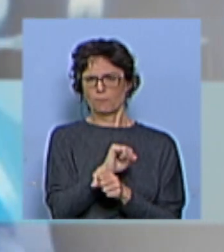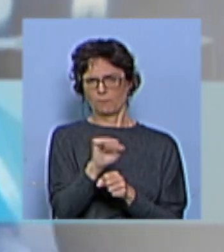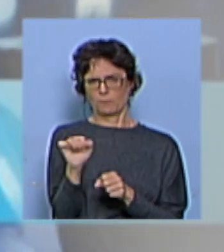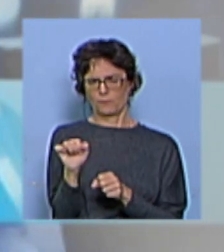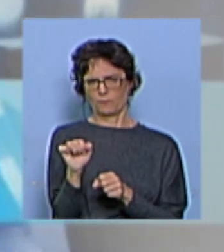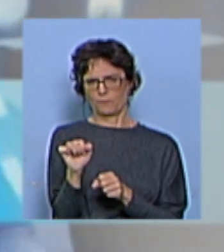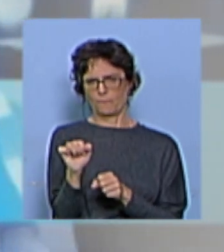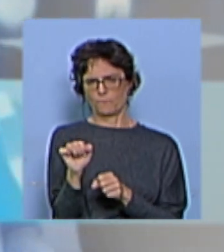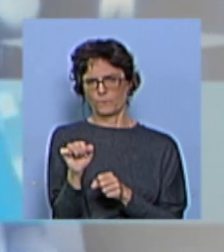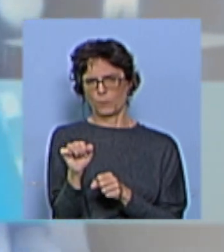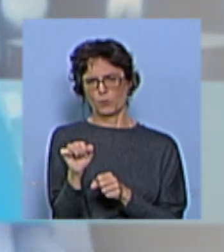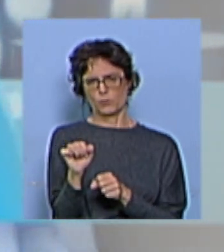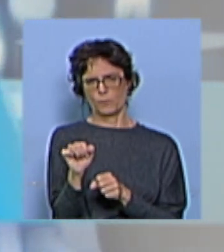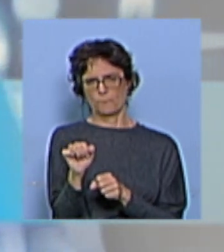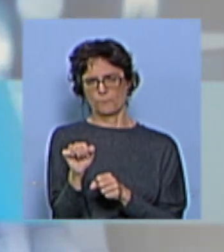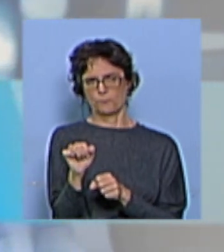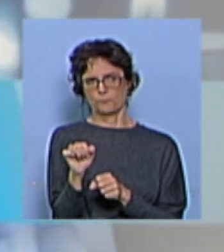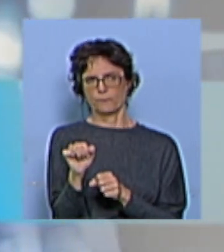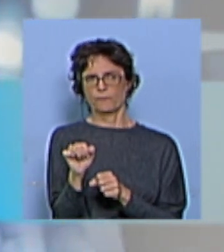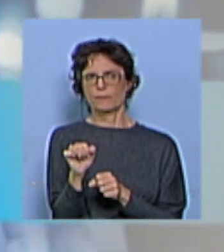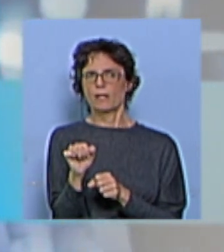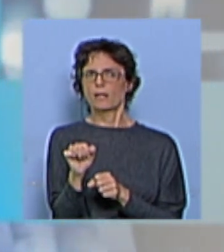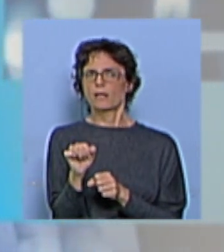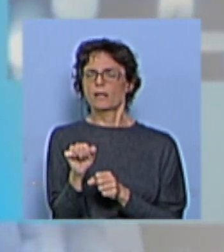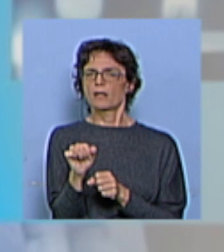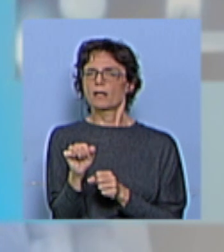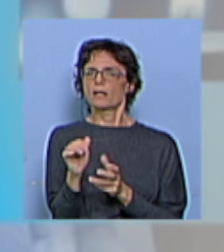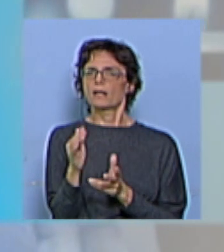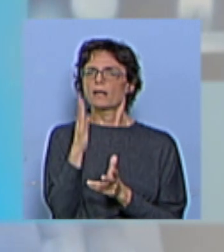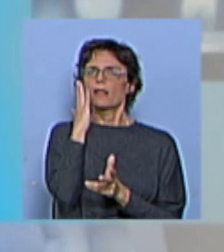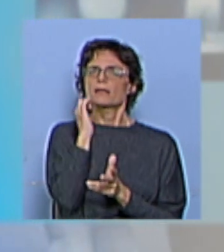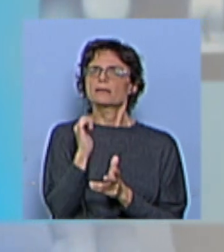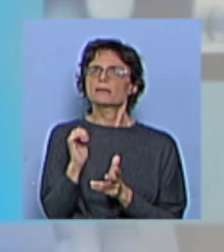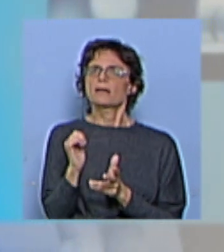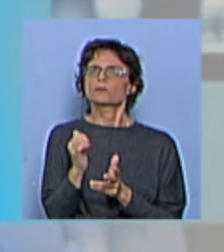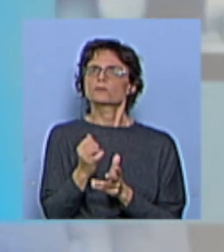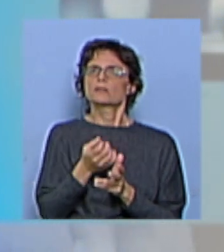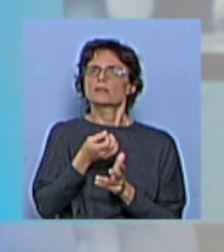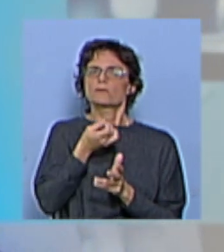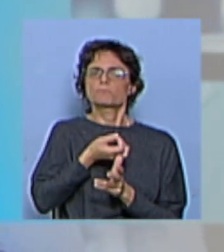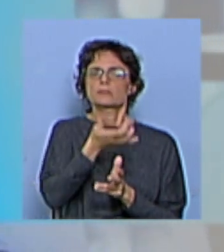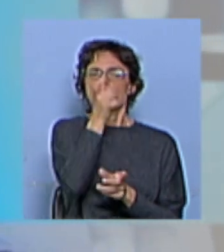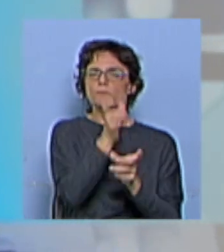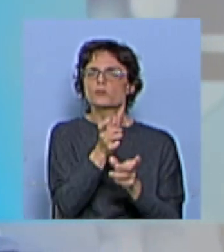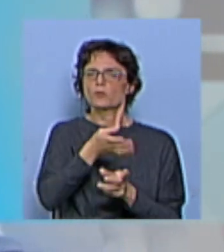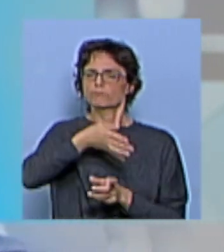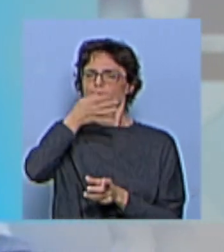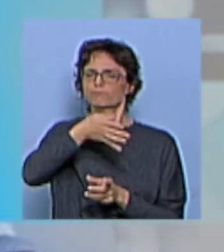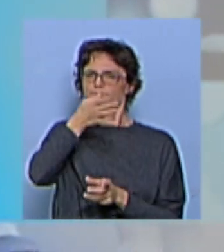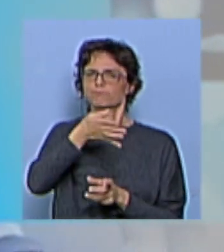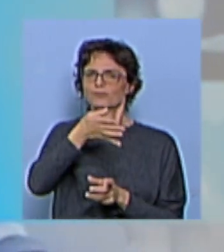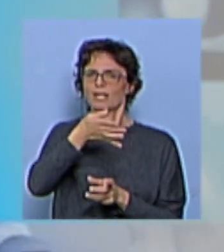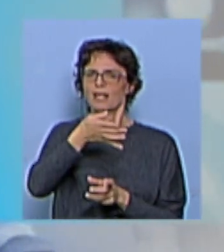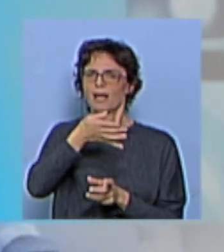foi colocar as pessoas, a história na primeira pessoa, os testemunhos, as ações, o fazer concreto?